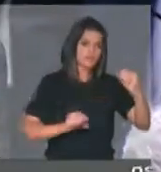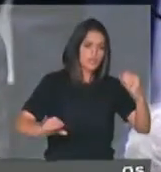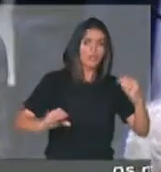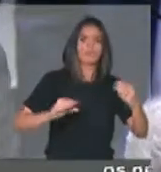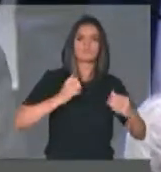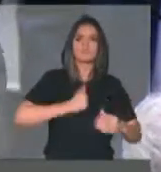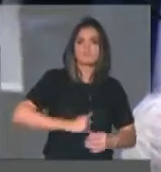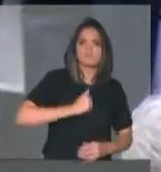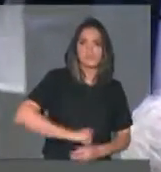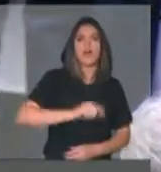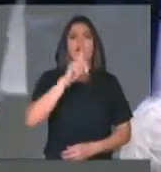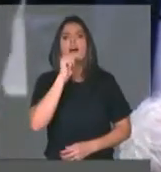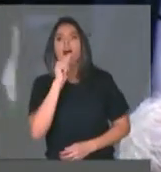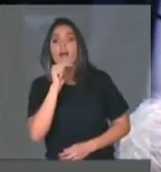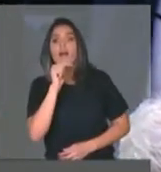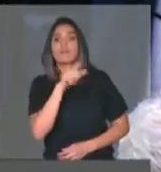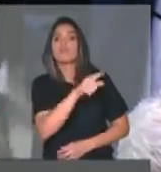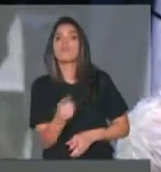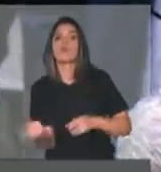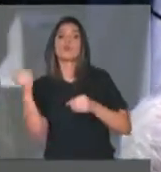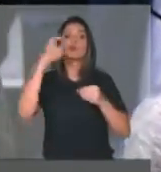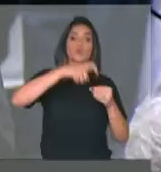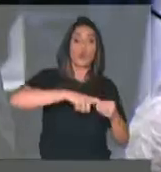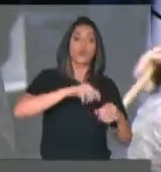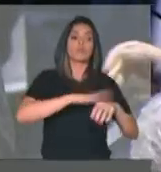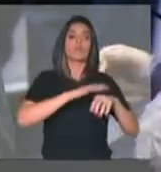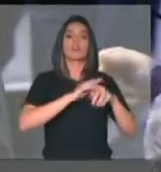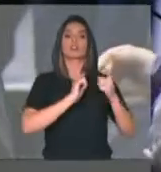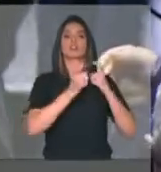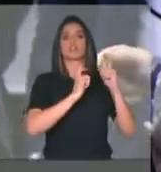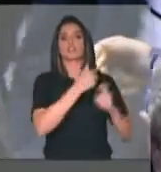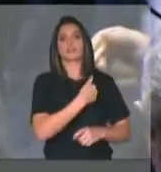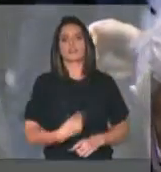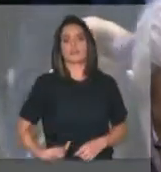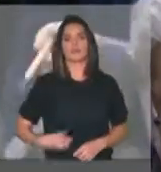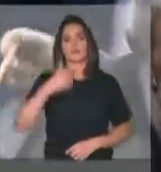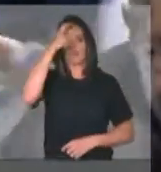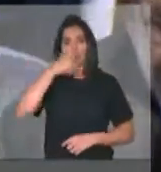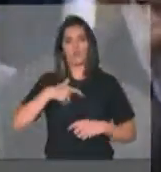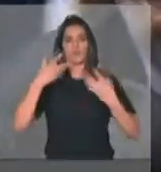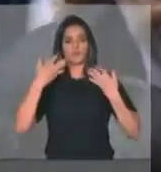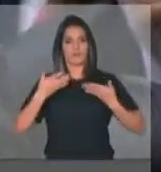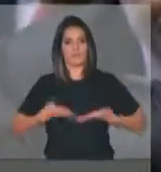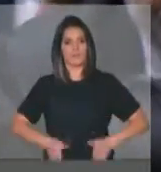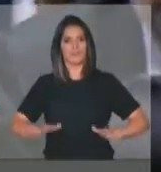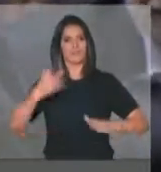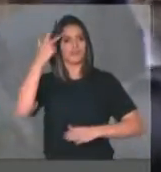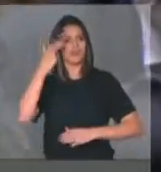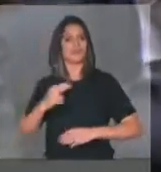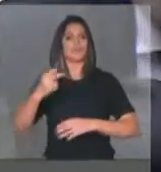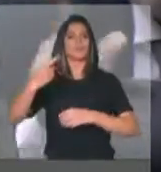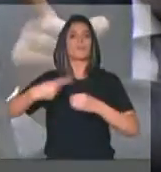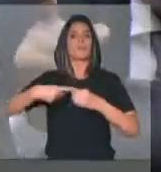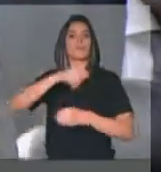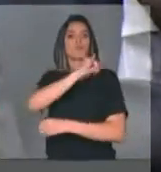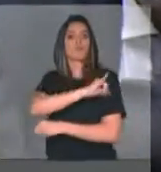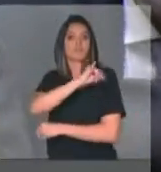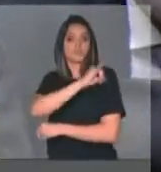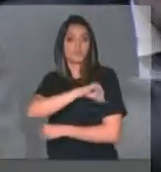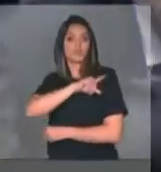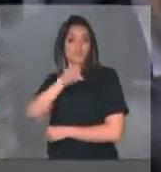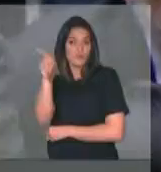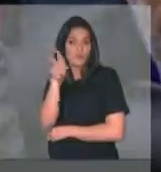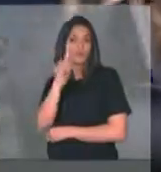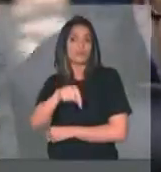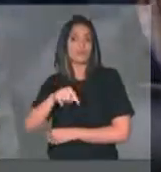elétrica foram reestatizadas. Eu sou natural de um município que privatizou a água. E o resultado